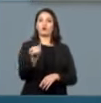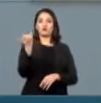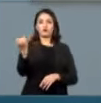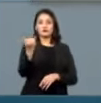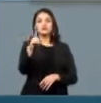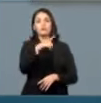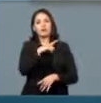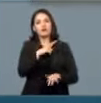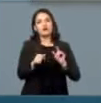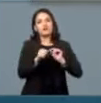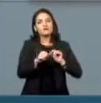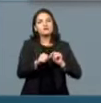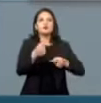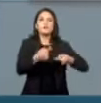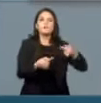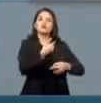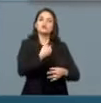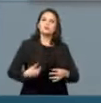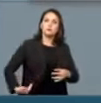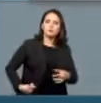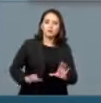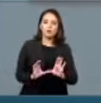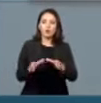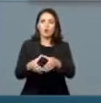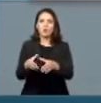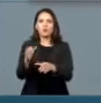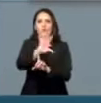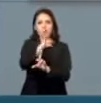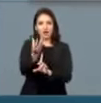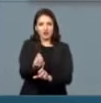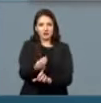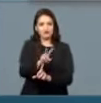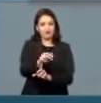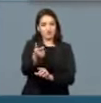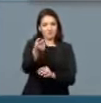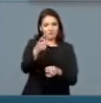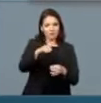políticas públicas para o setor artístico. O encontro será retomado daqui a pouco, nós vamos para um